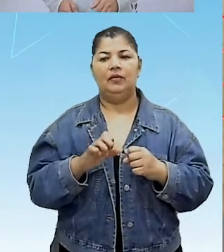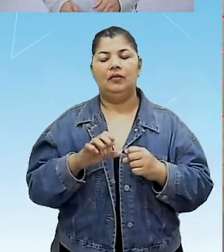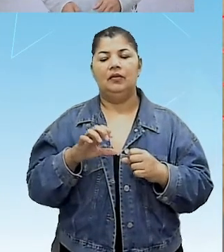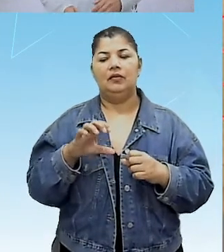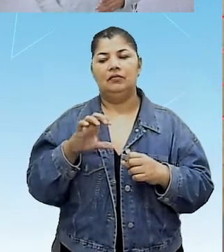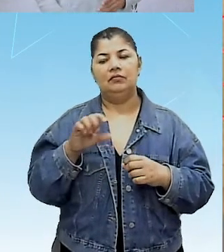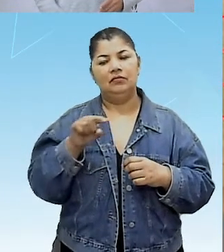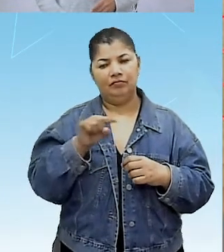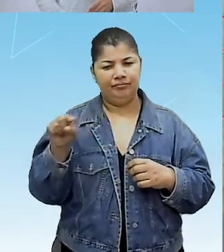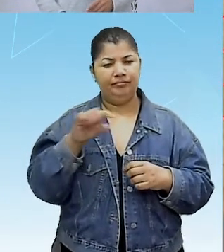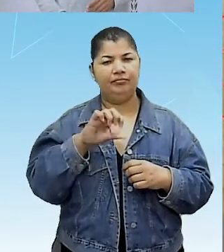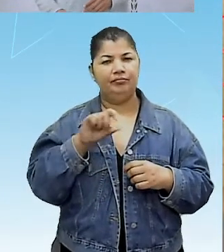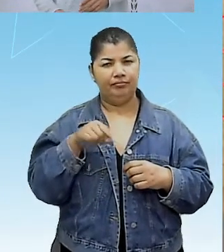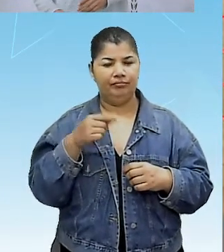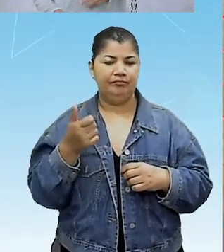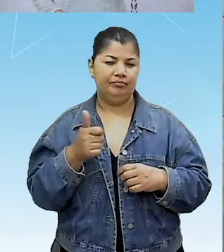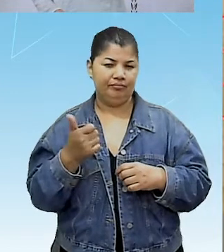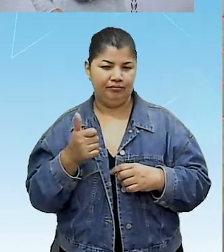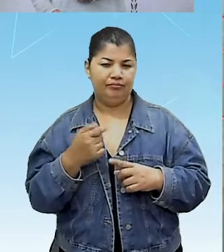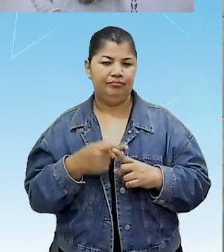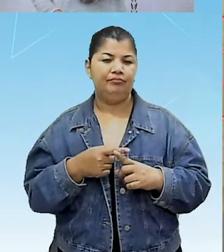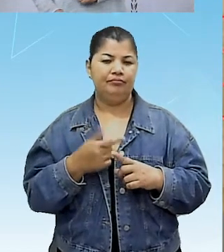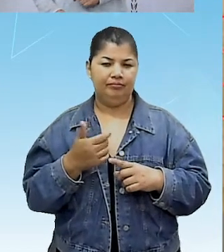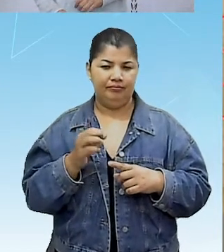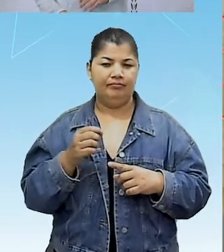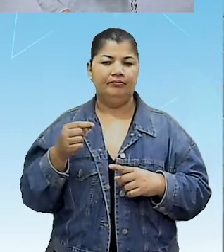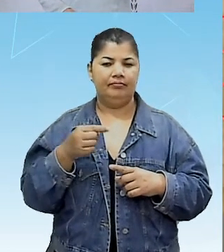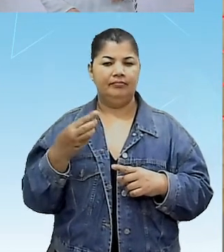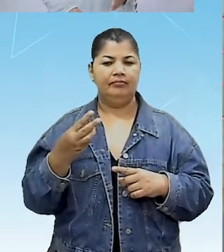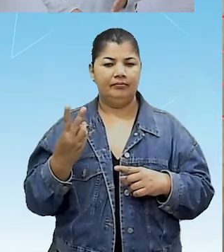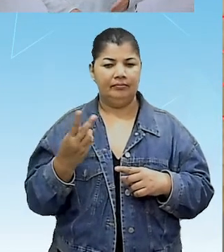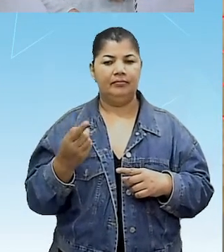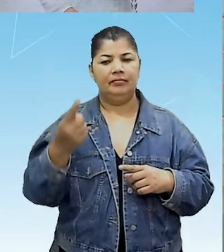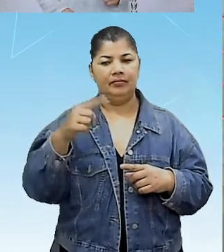10 a menos 31, ok? E a massa do próton